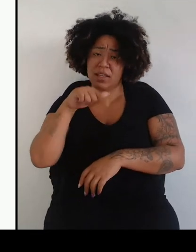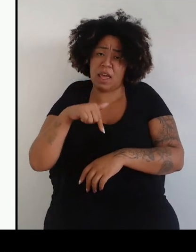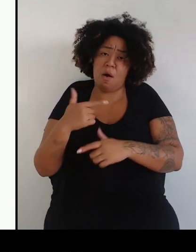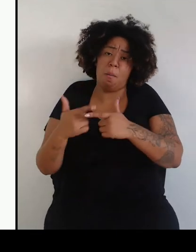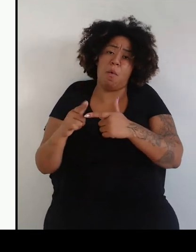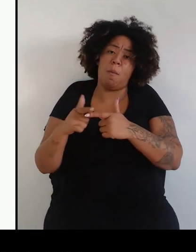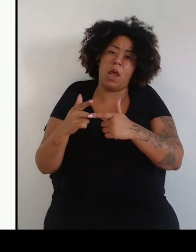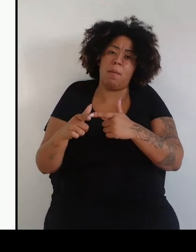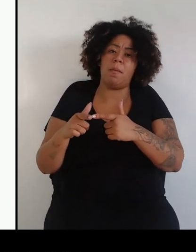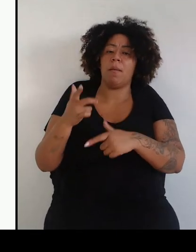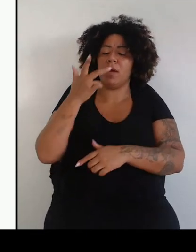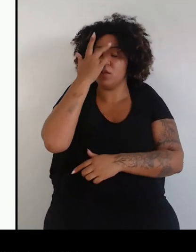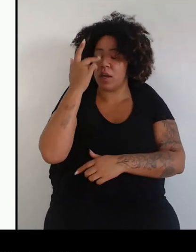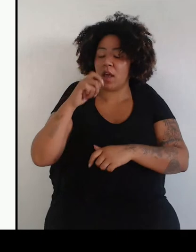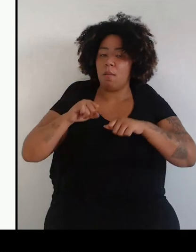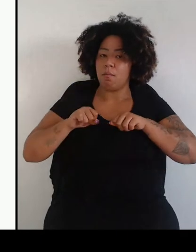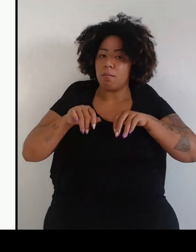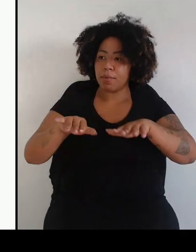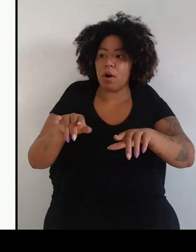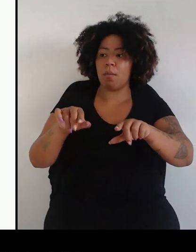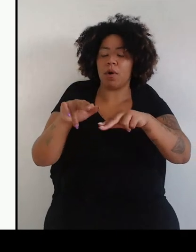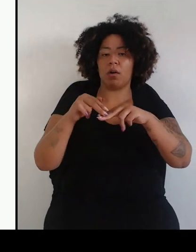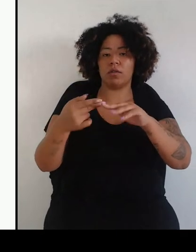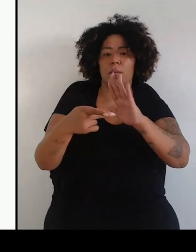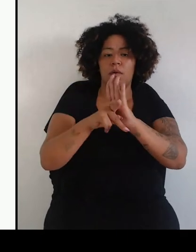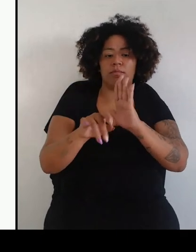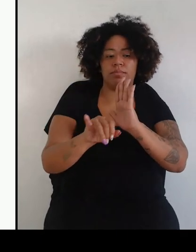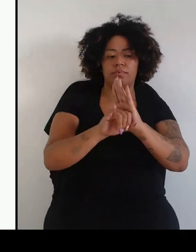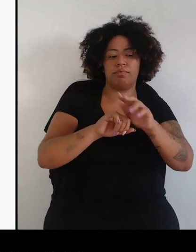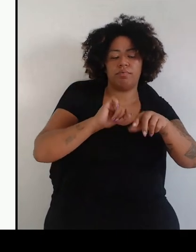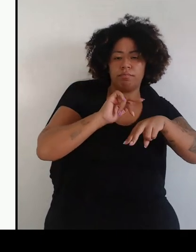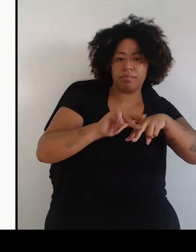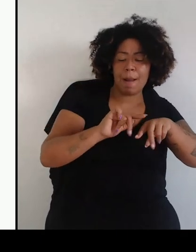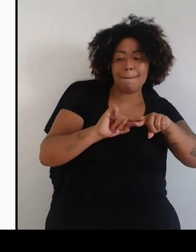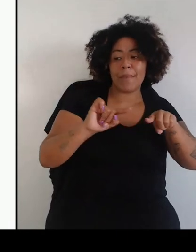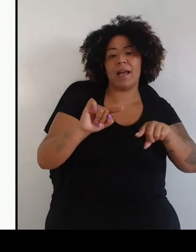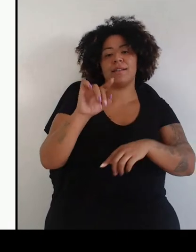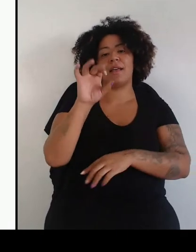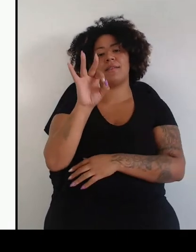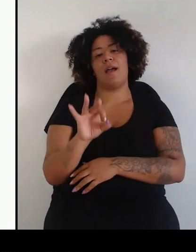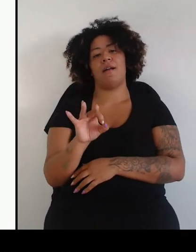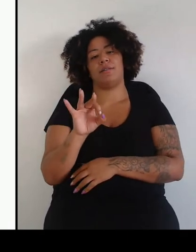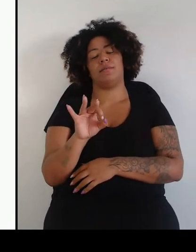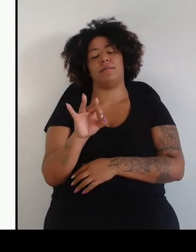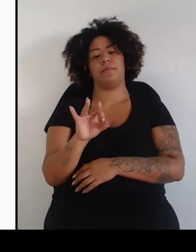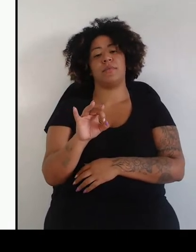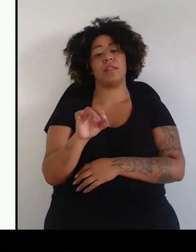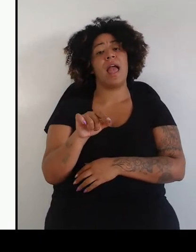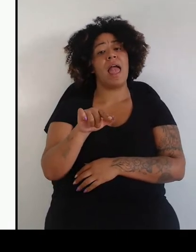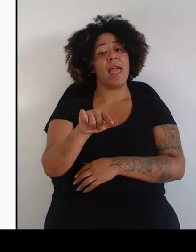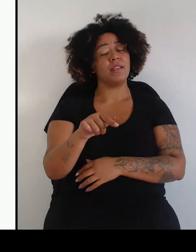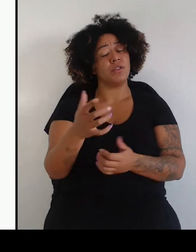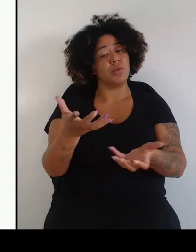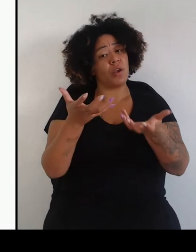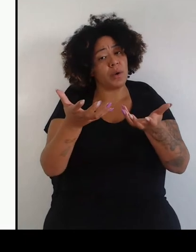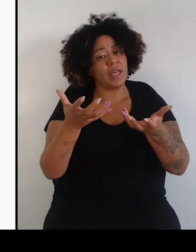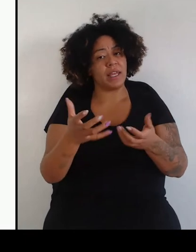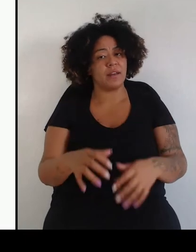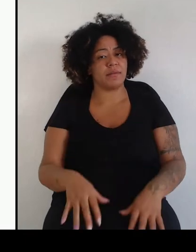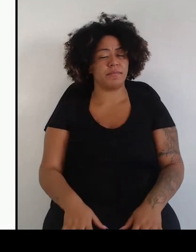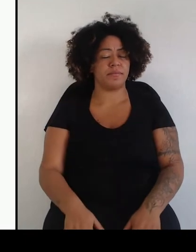identidade de gênero mas também dá certeza ontológica e essa é esse é o viés que eu busco